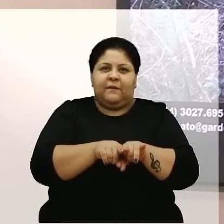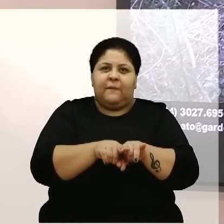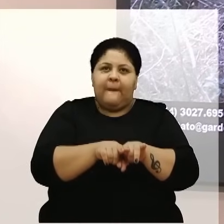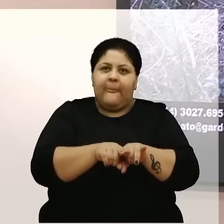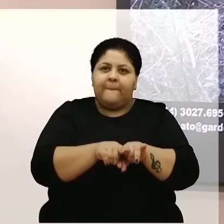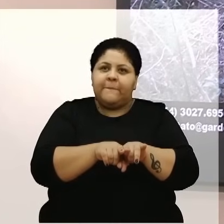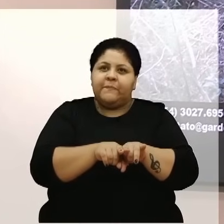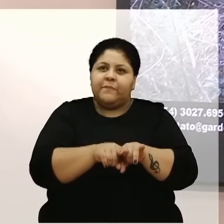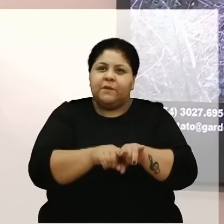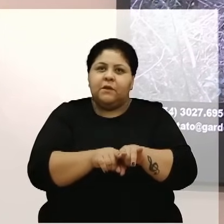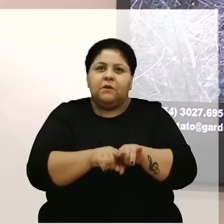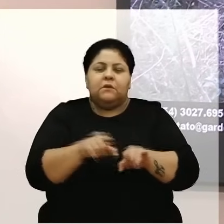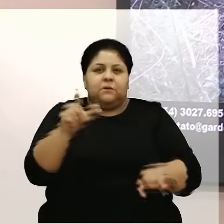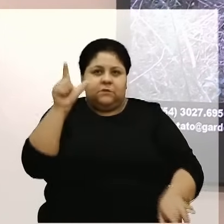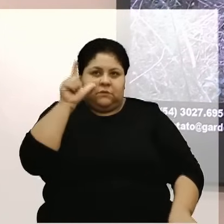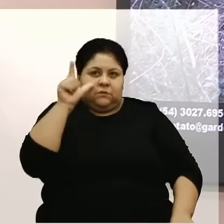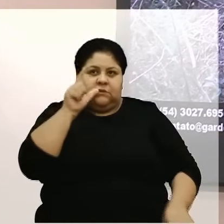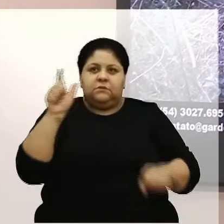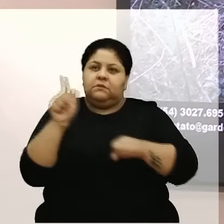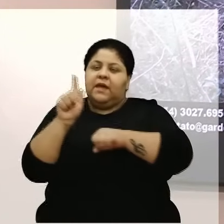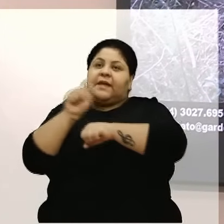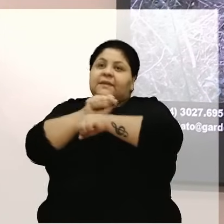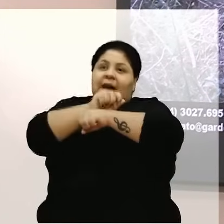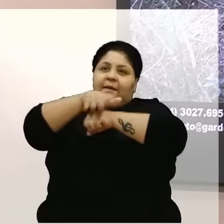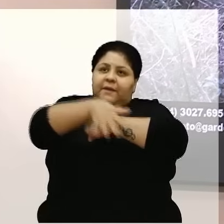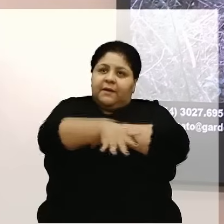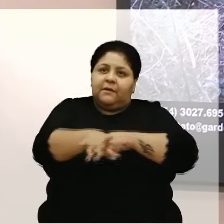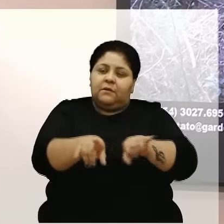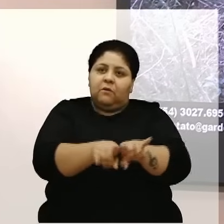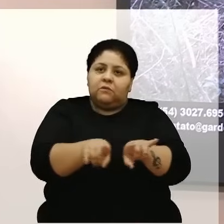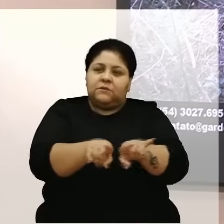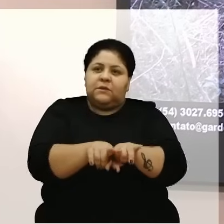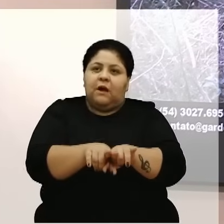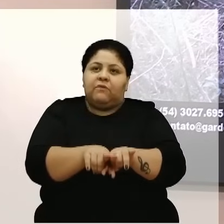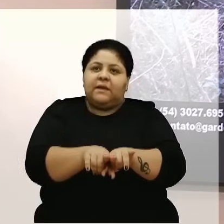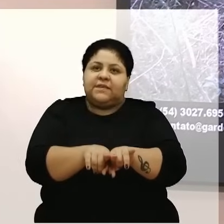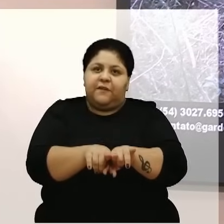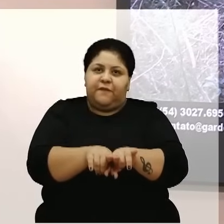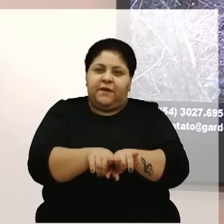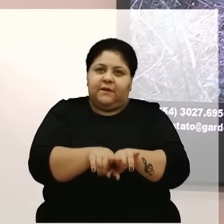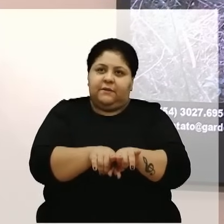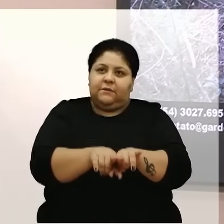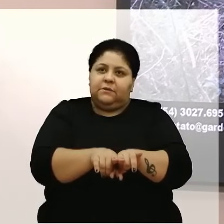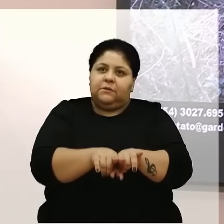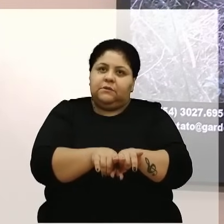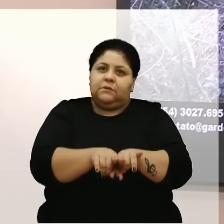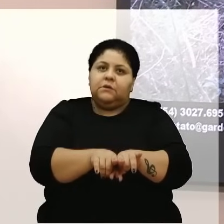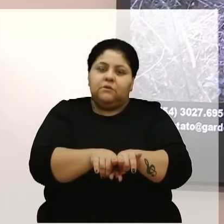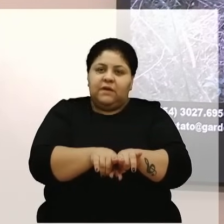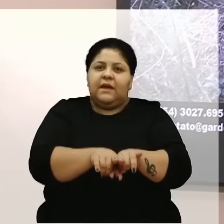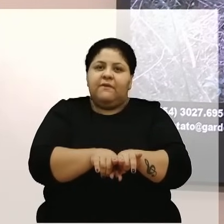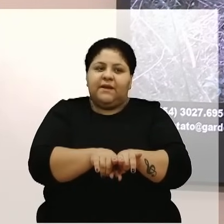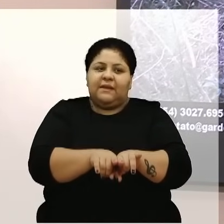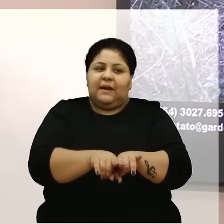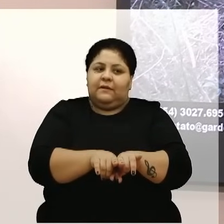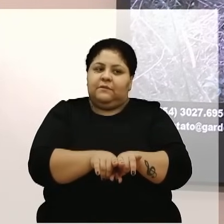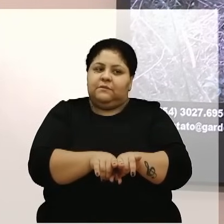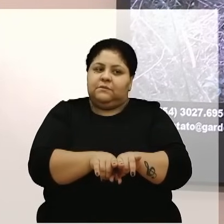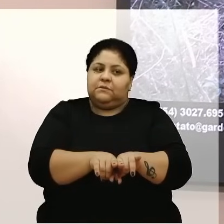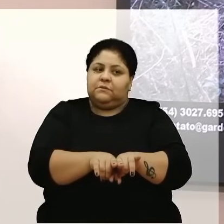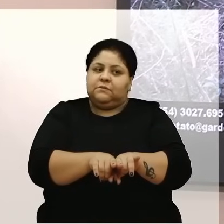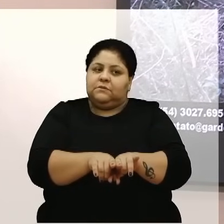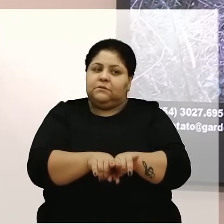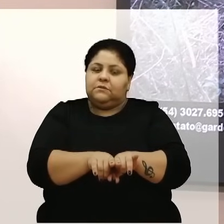conseguiu enxergar as imagens de Galópolis, olha que é muito menor próximo a essa. Não significa que de Galópolis não é de